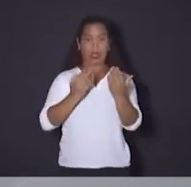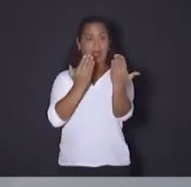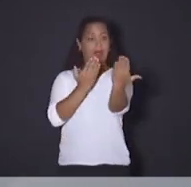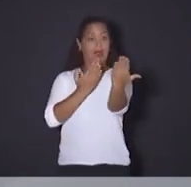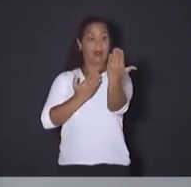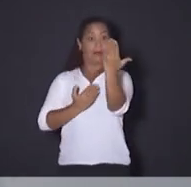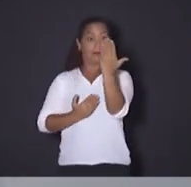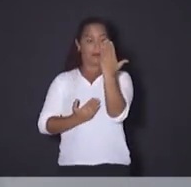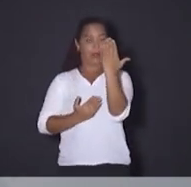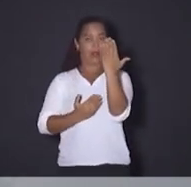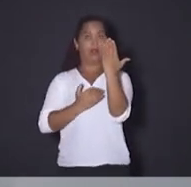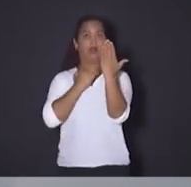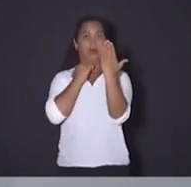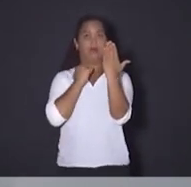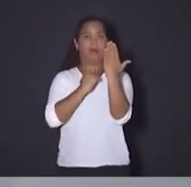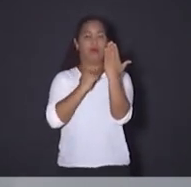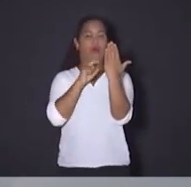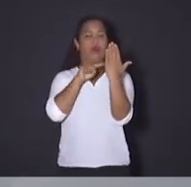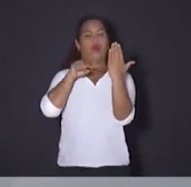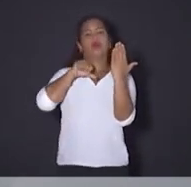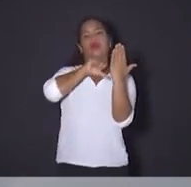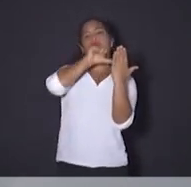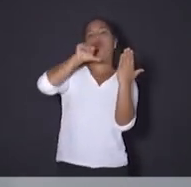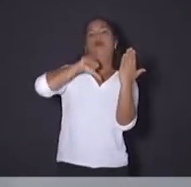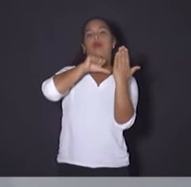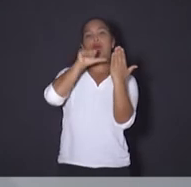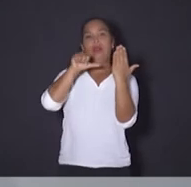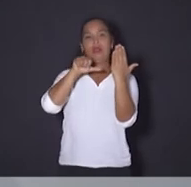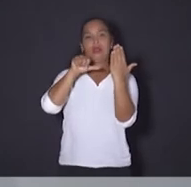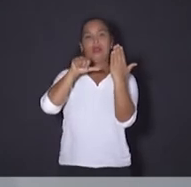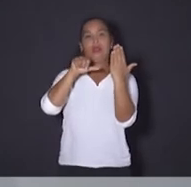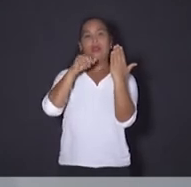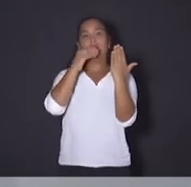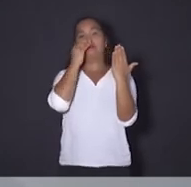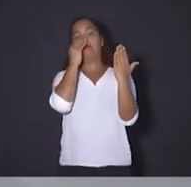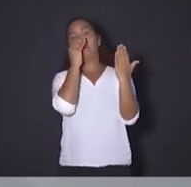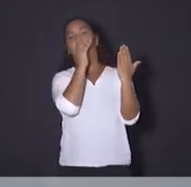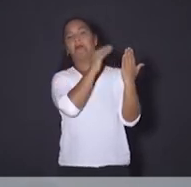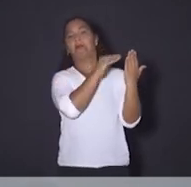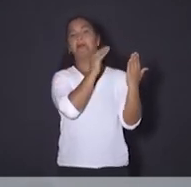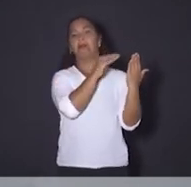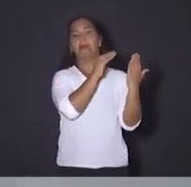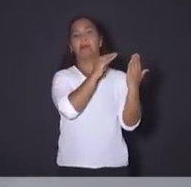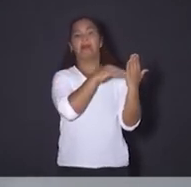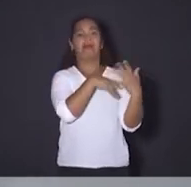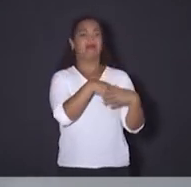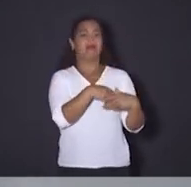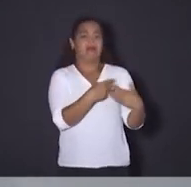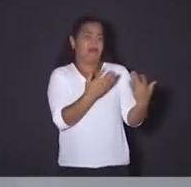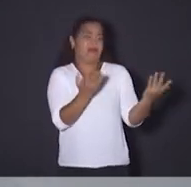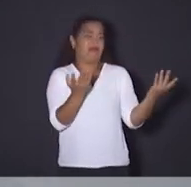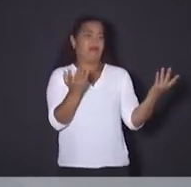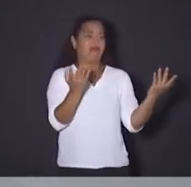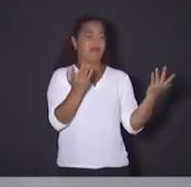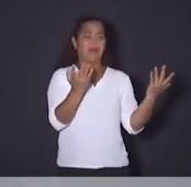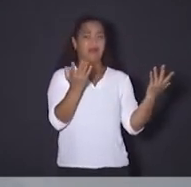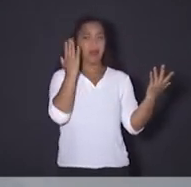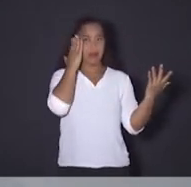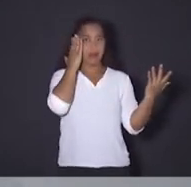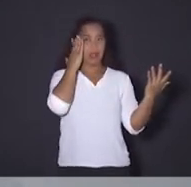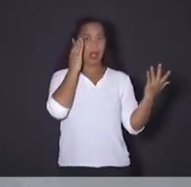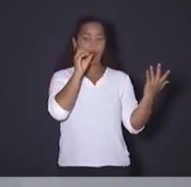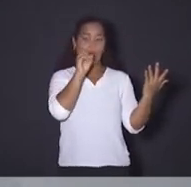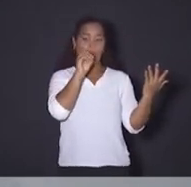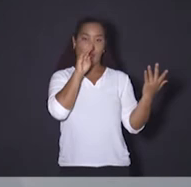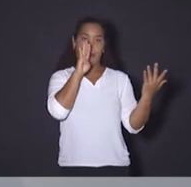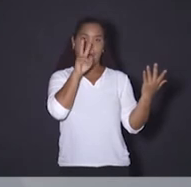algo que eu posso de fato fazer alguma coisa e eu tornei isso alheio porque me parece óbvio que eu deveria fazer alguma coisa então eu não